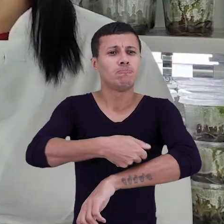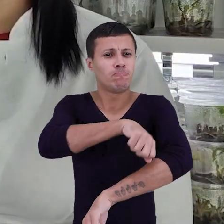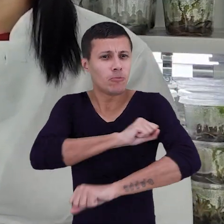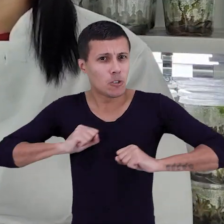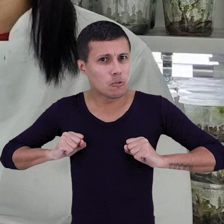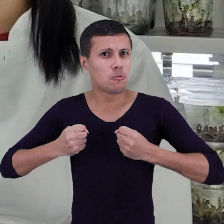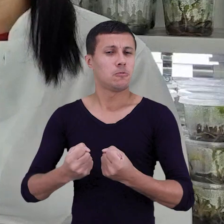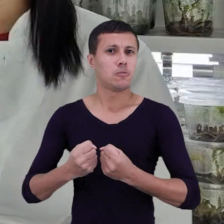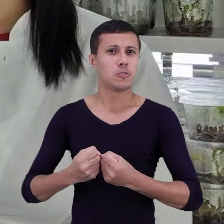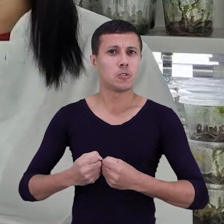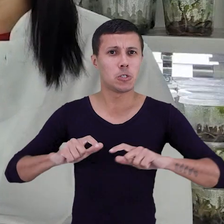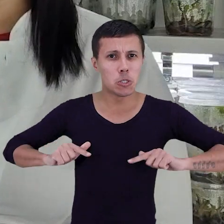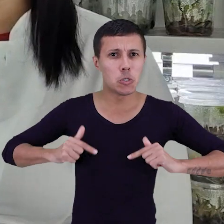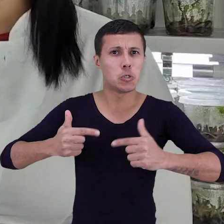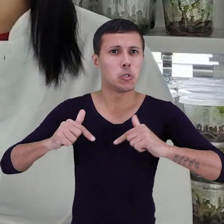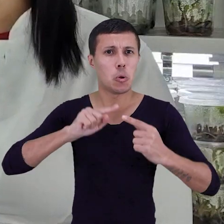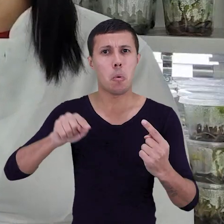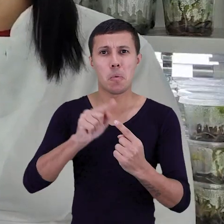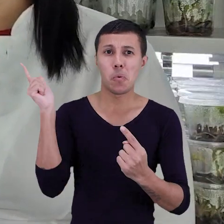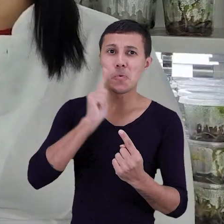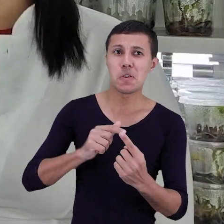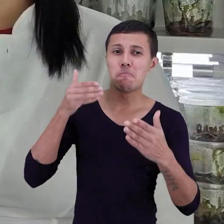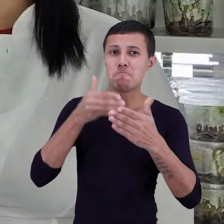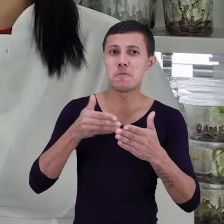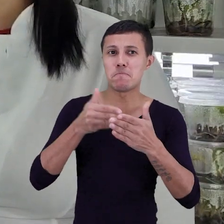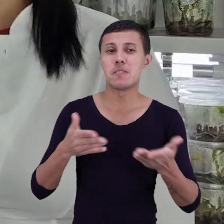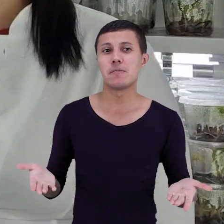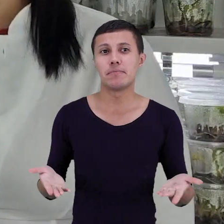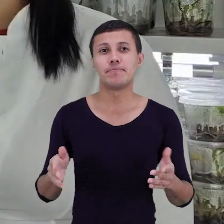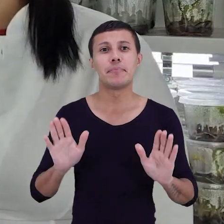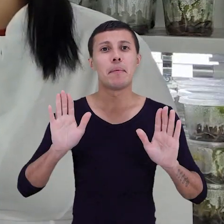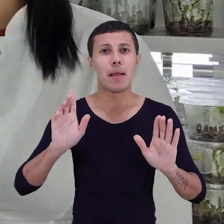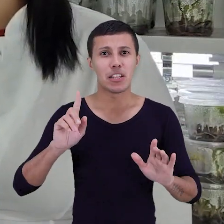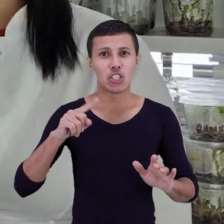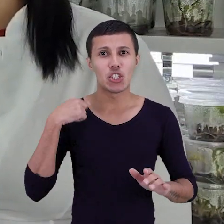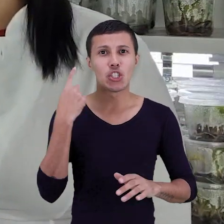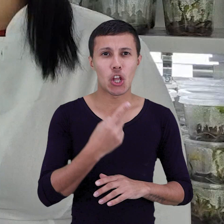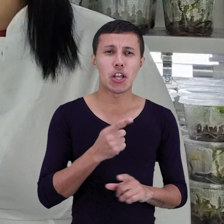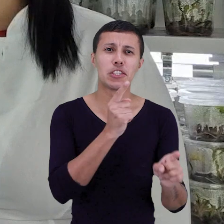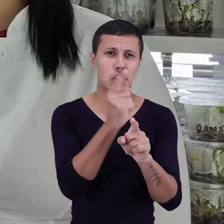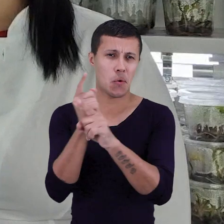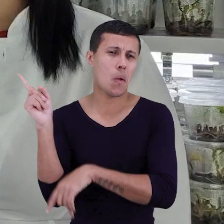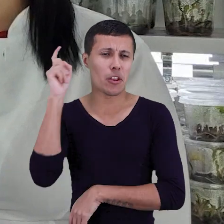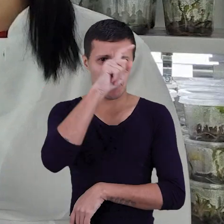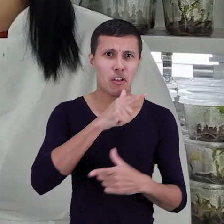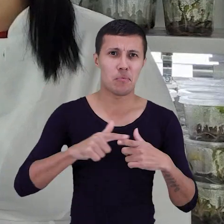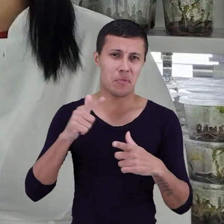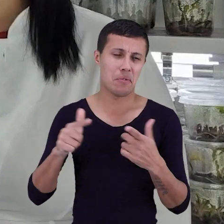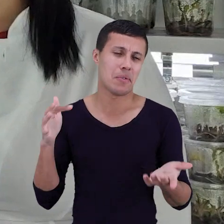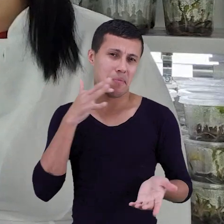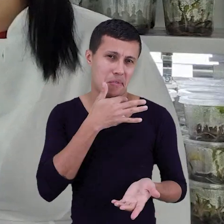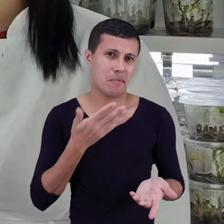guerreiras, lutando pelos seus objetivos. Então, é claro que a gente encontra algumas dificuldades,